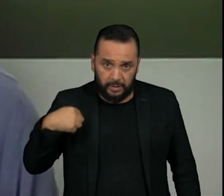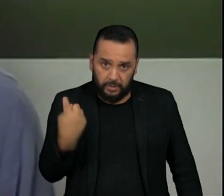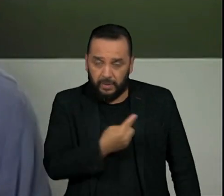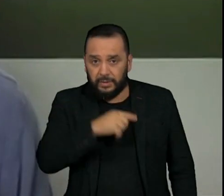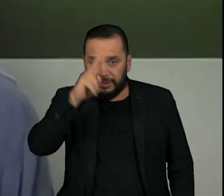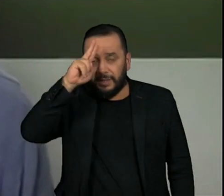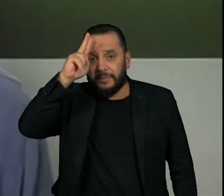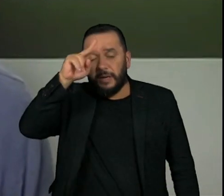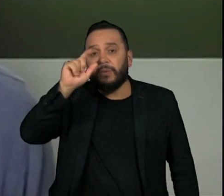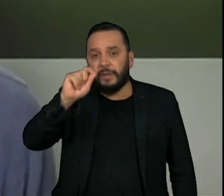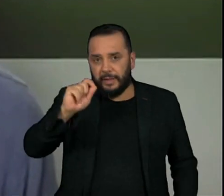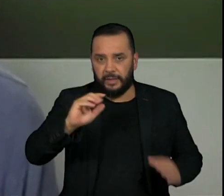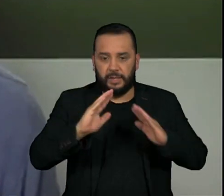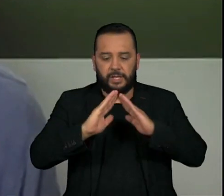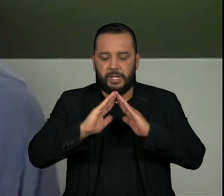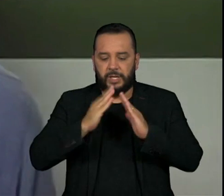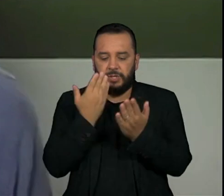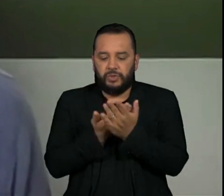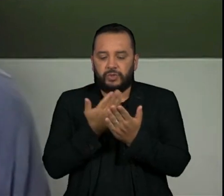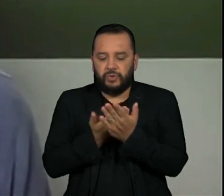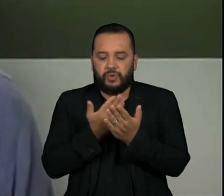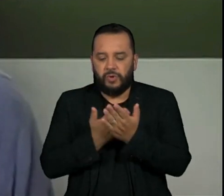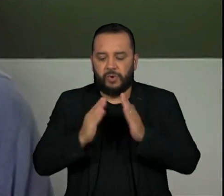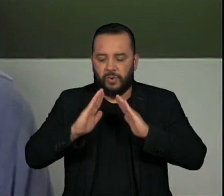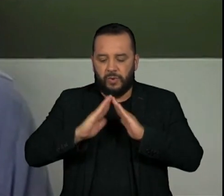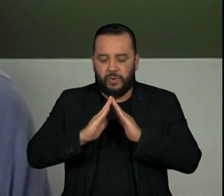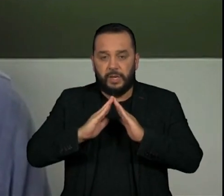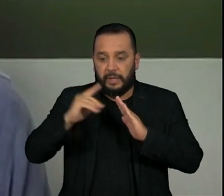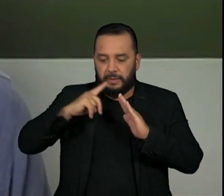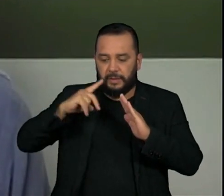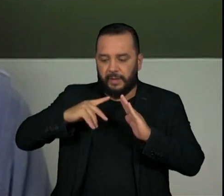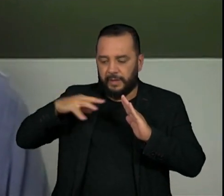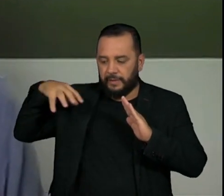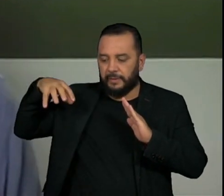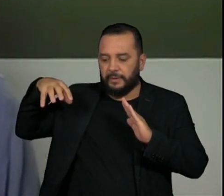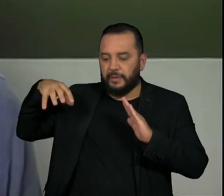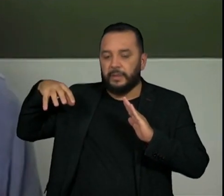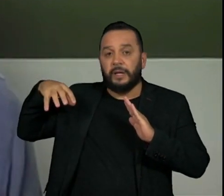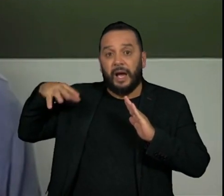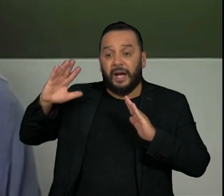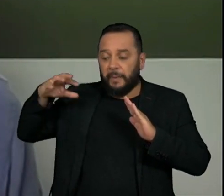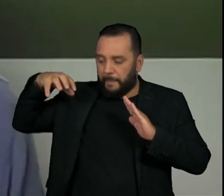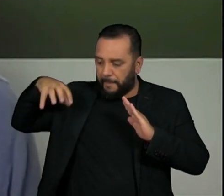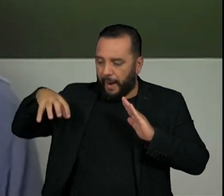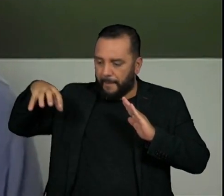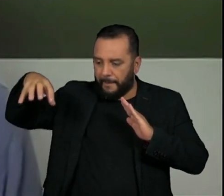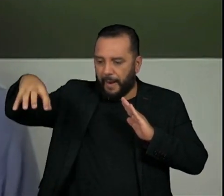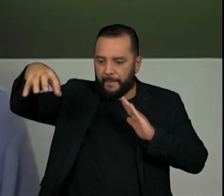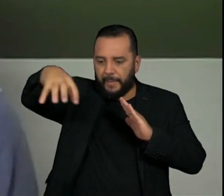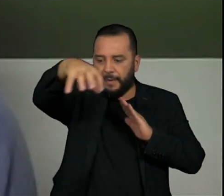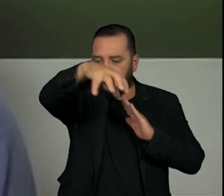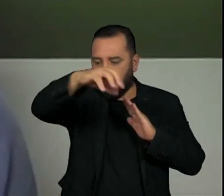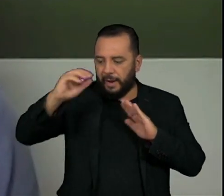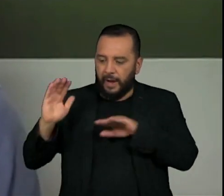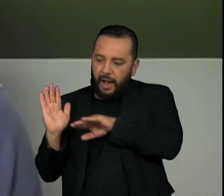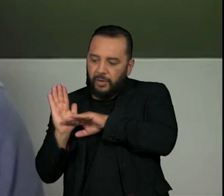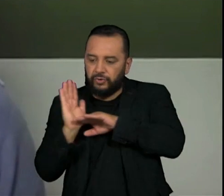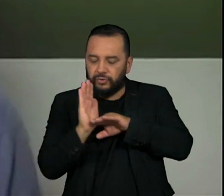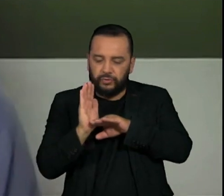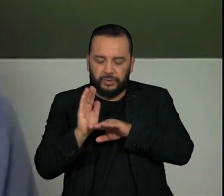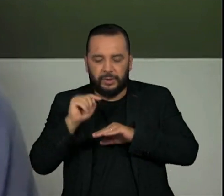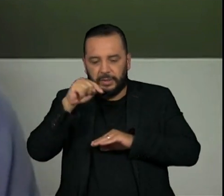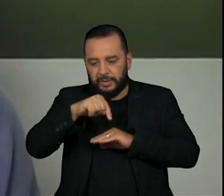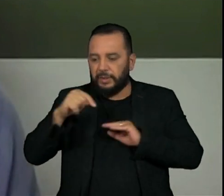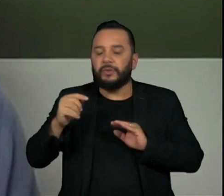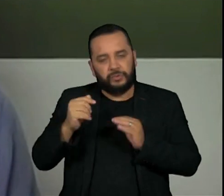escola faz parte de uma rede de assistência para os jovens, mas também faz parte da rede primária